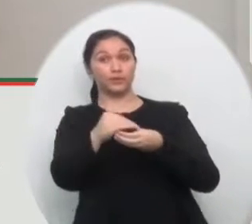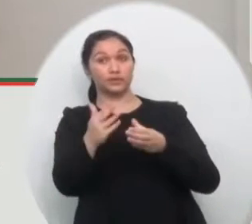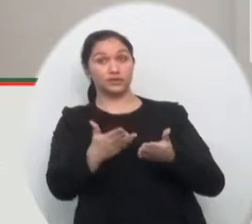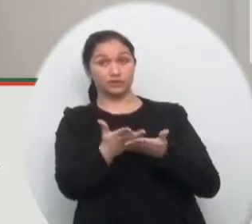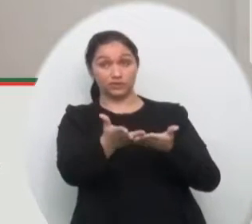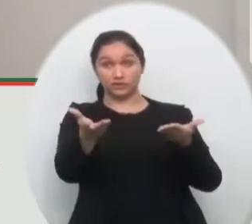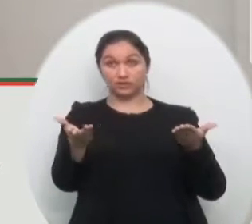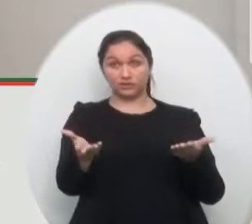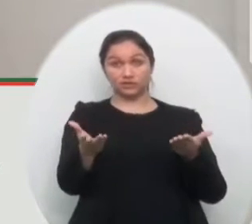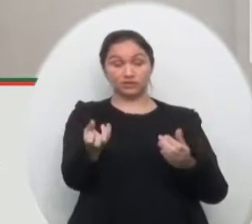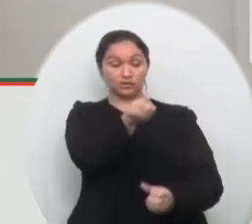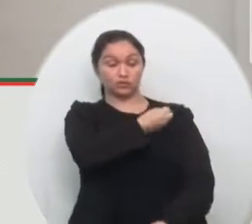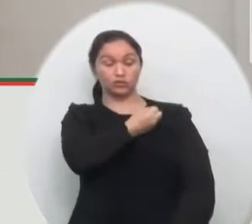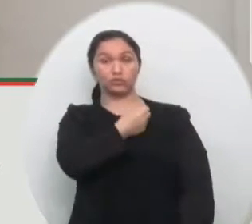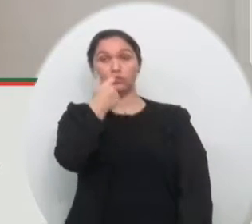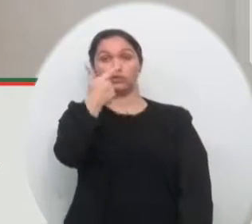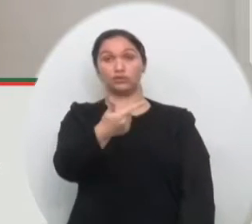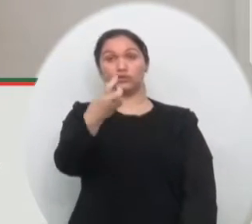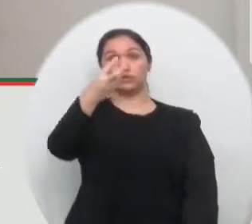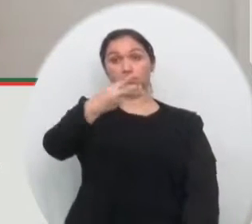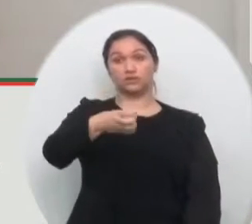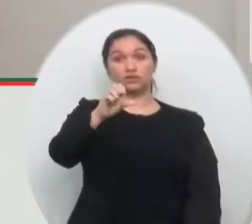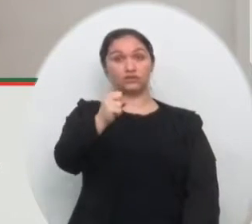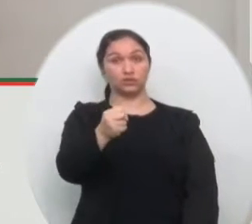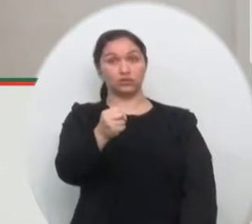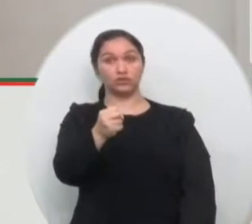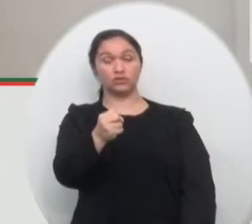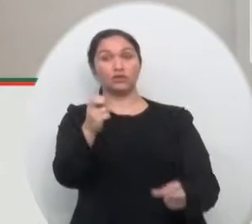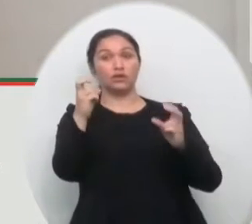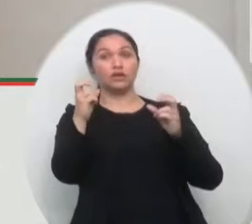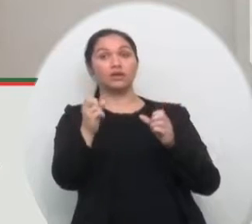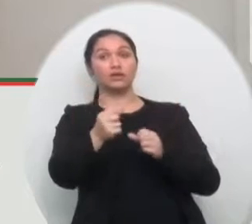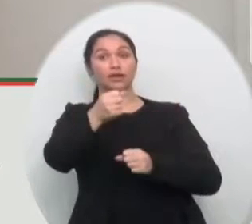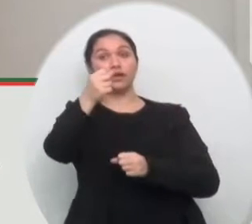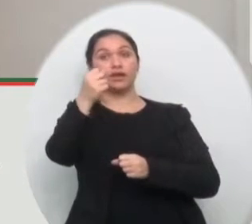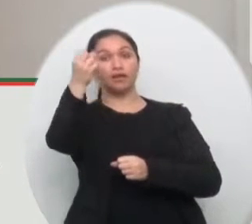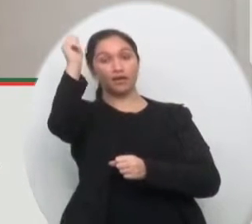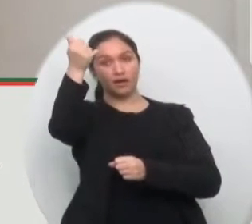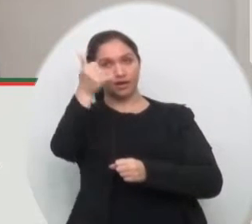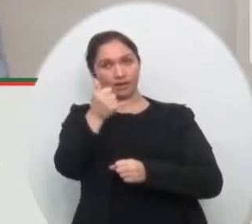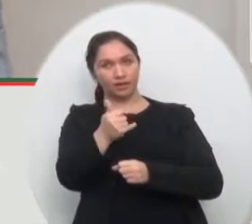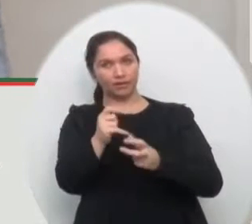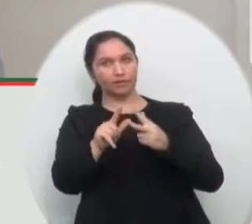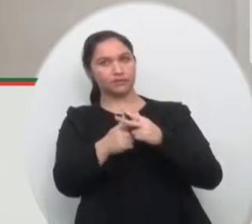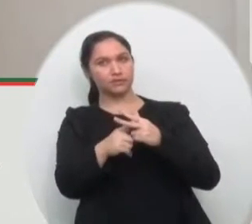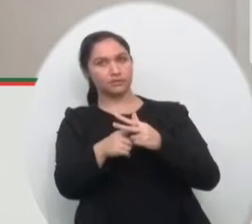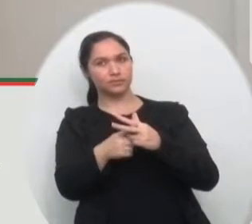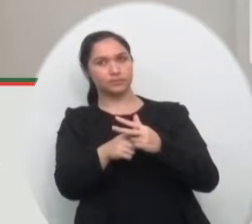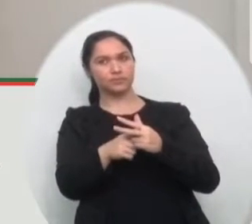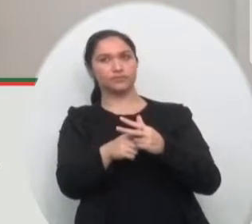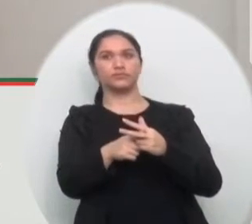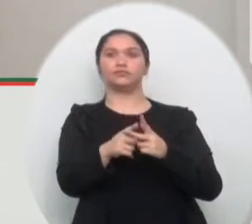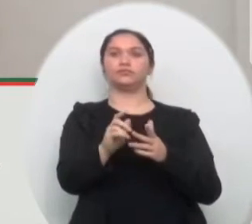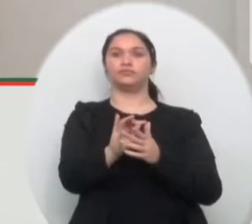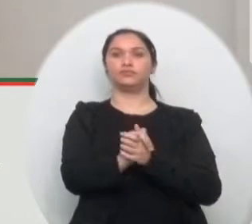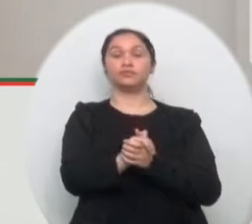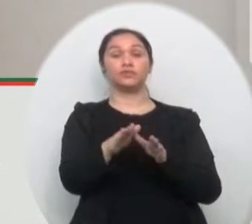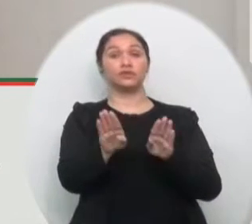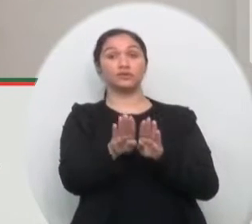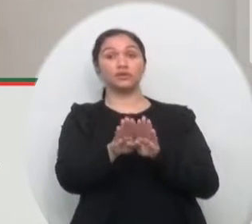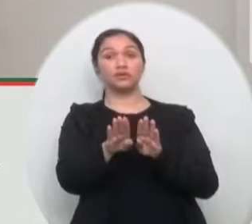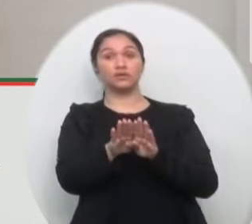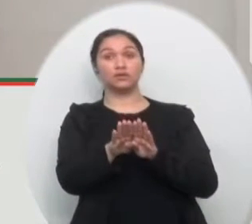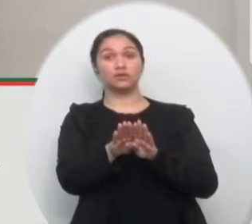238, que trata efetivamente toda a manutenção elétrica, né, da frota veicular da Prefeitura de Criciúma. Então, por conta